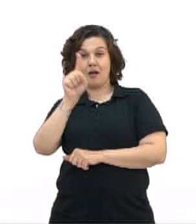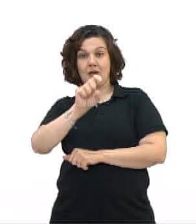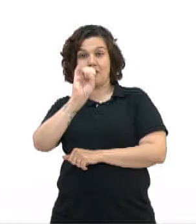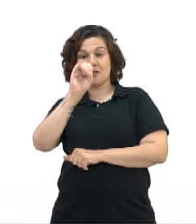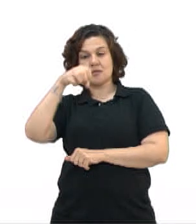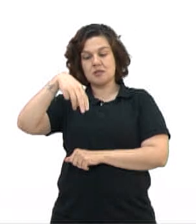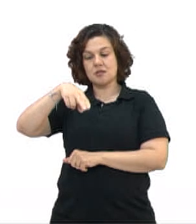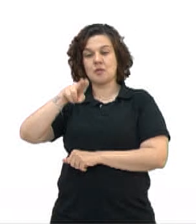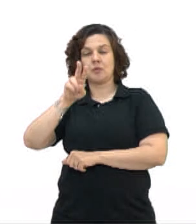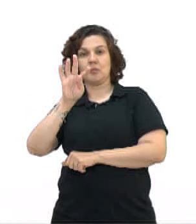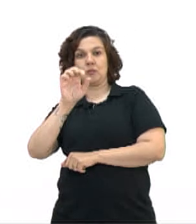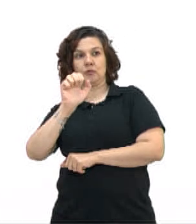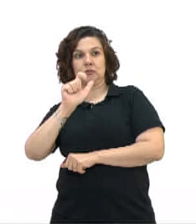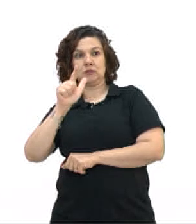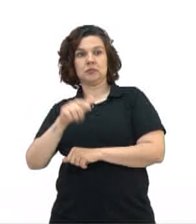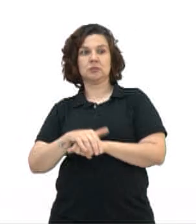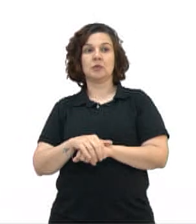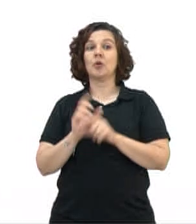nós temos